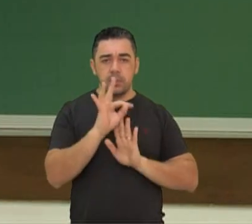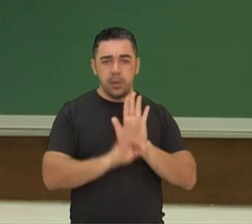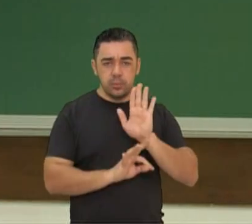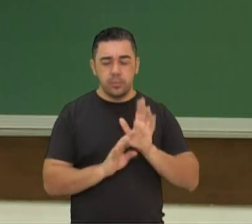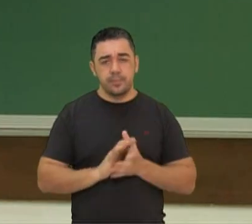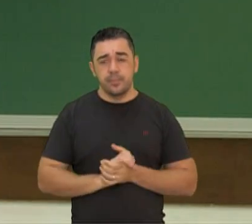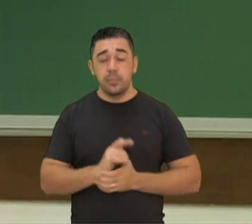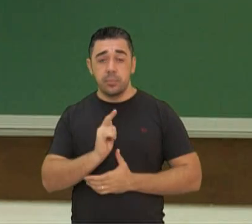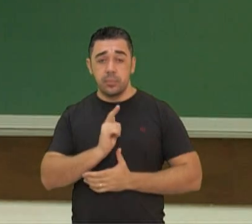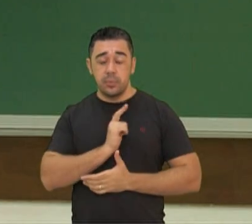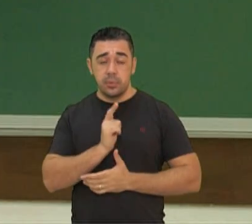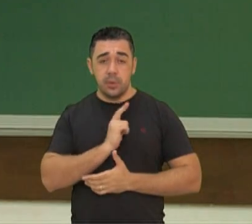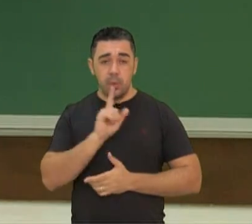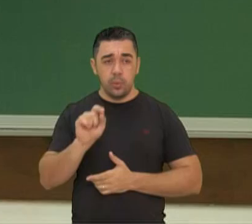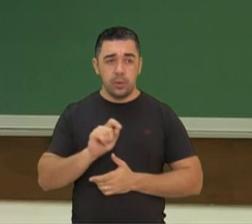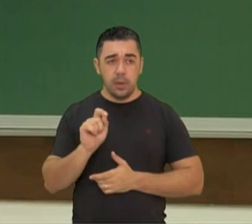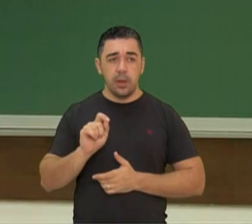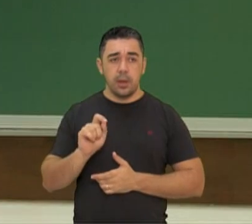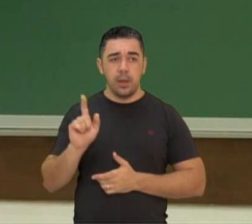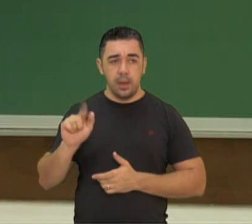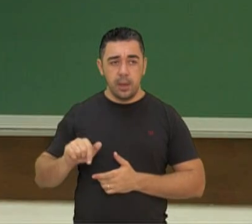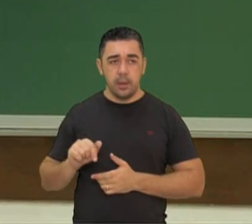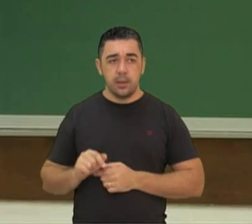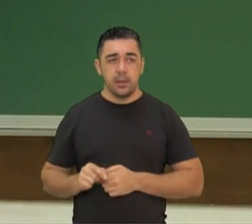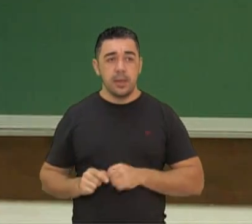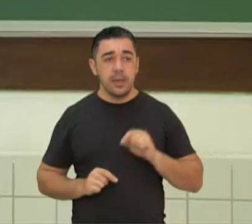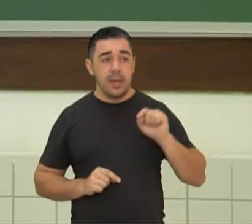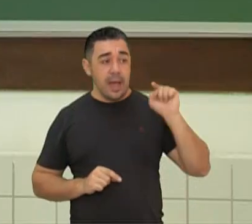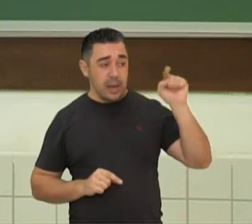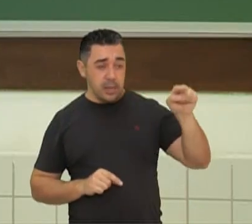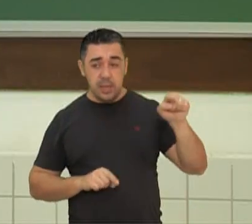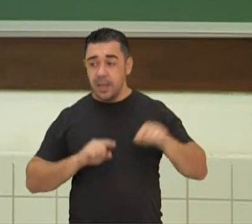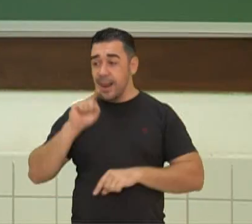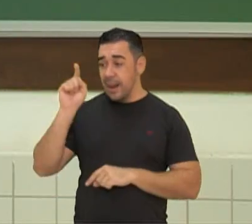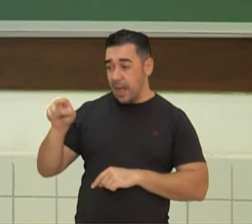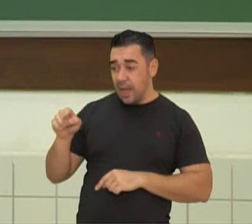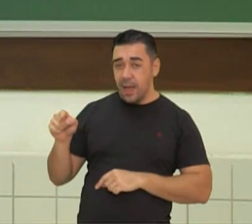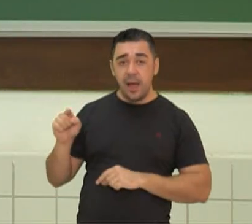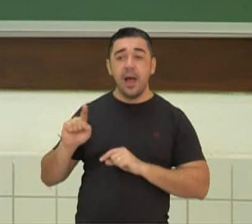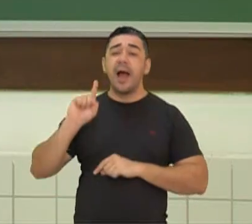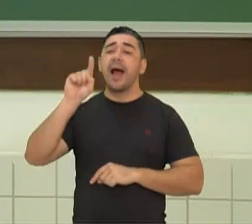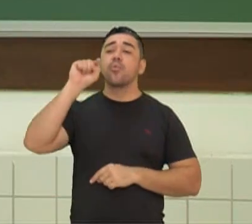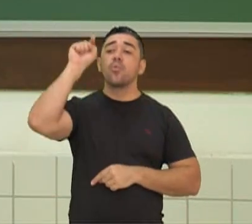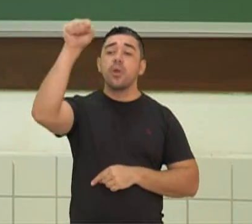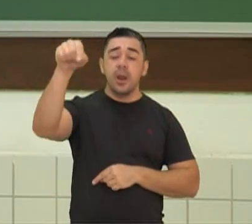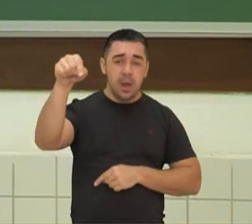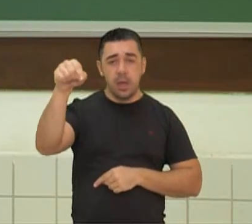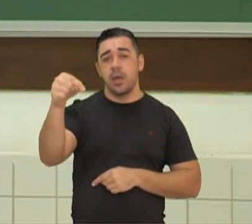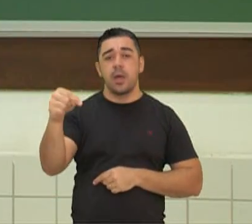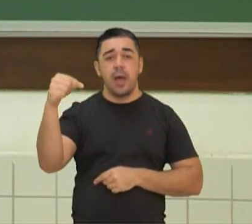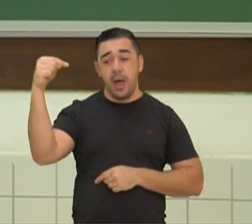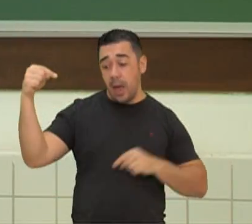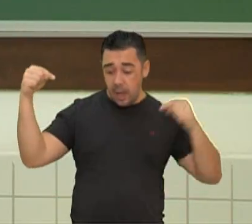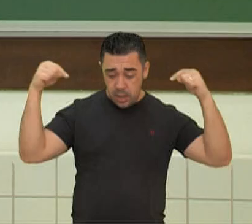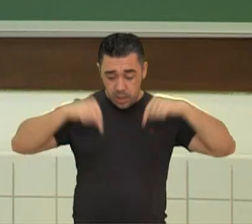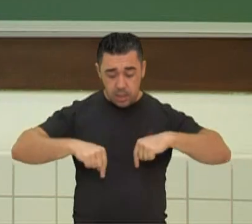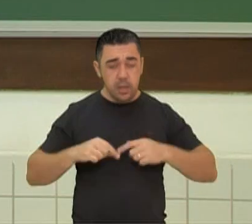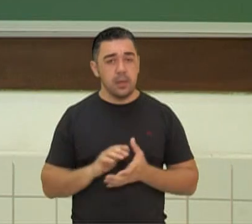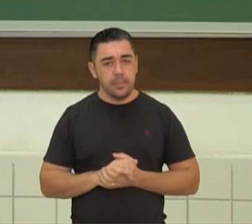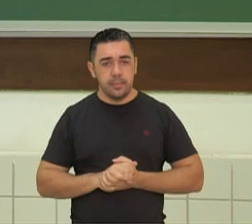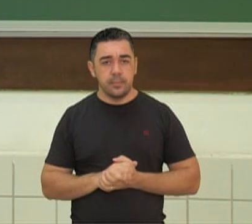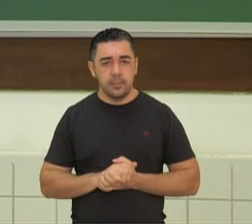Nós temos então aqui as expressões adverbiais ali, lá, acolá. Basicamente seria